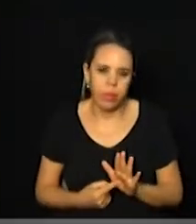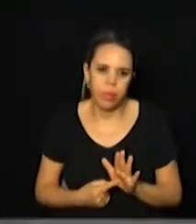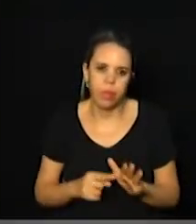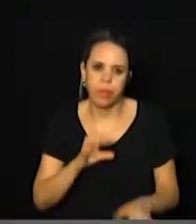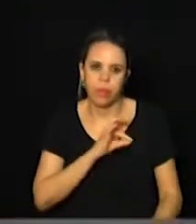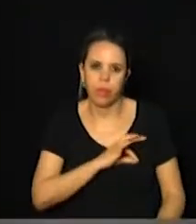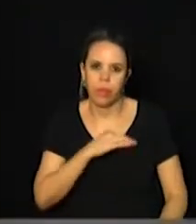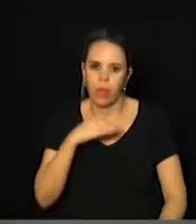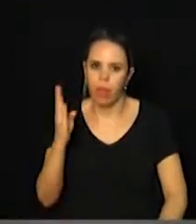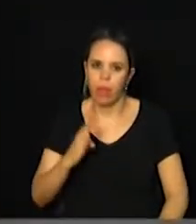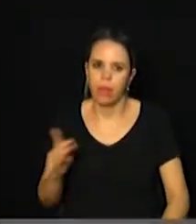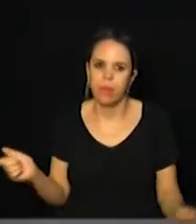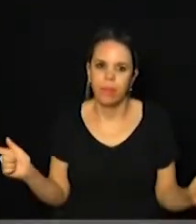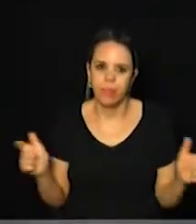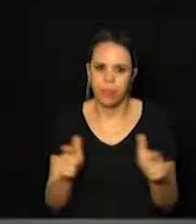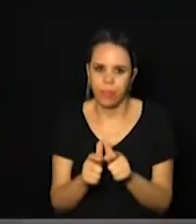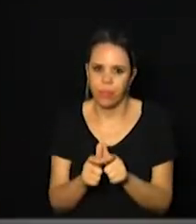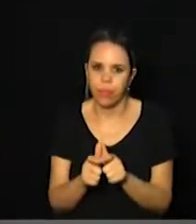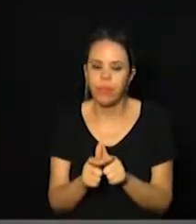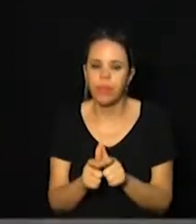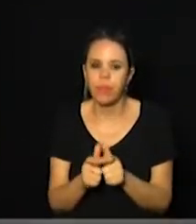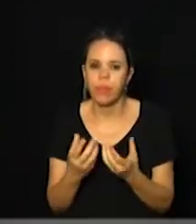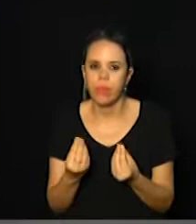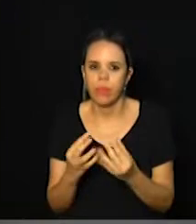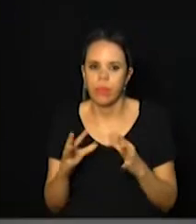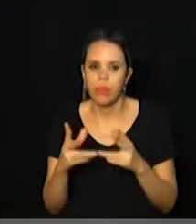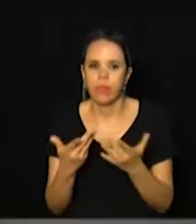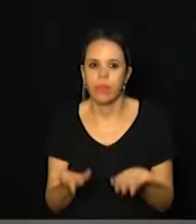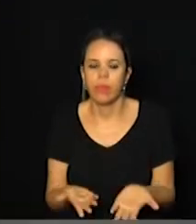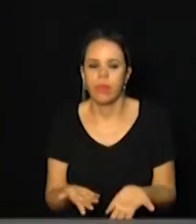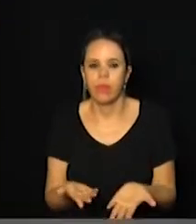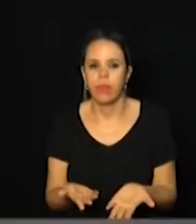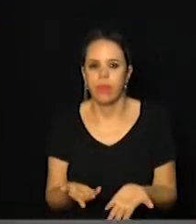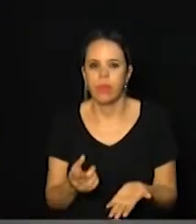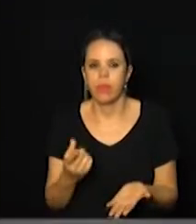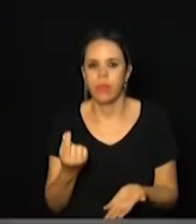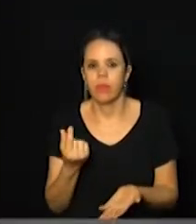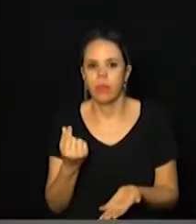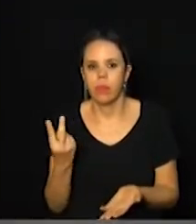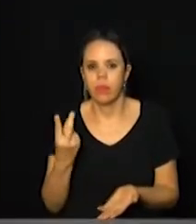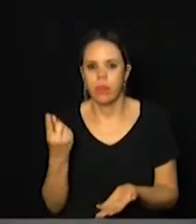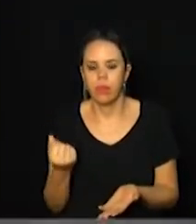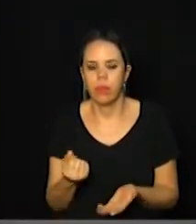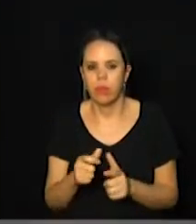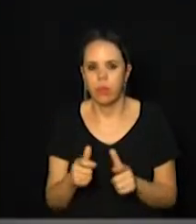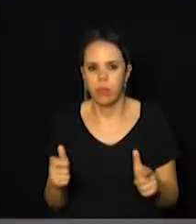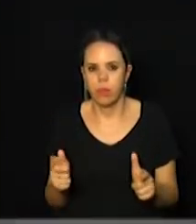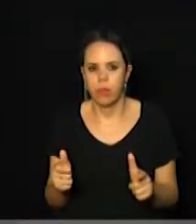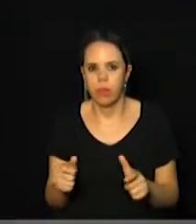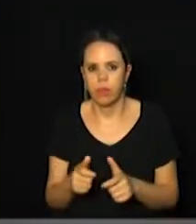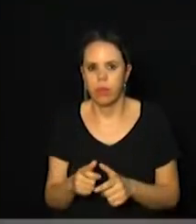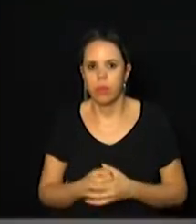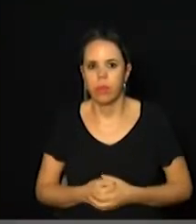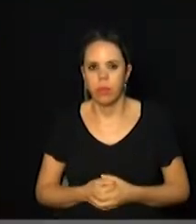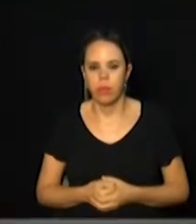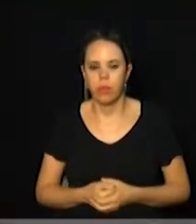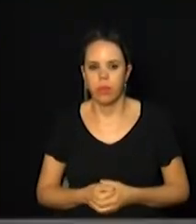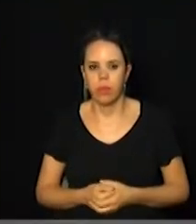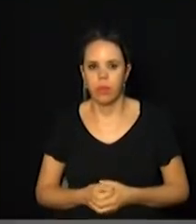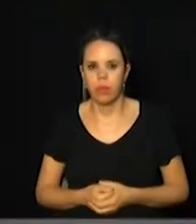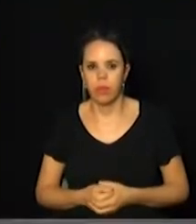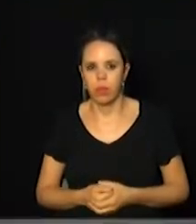renda do trabalhador brasileiro despencou com tudo isso e que as fortunas as grandes fortunas aumentaram